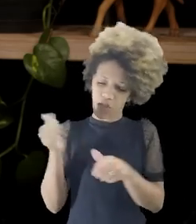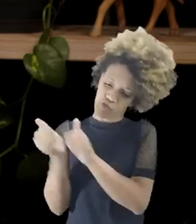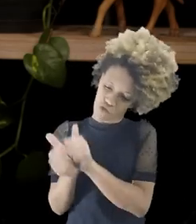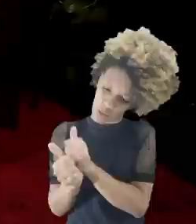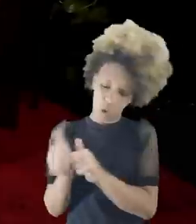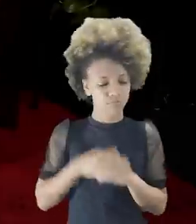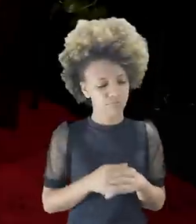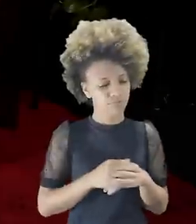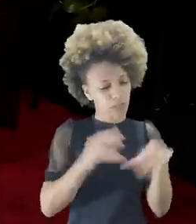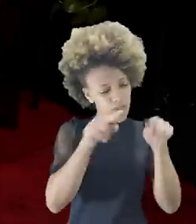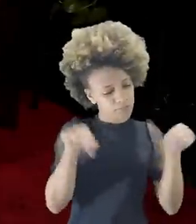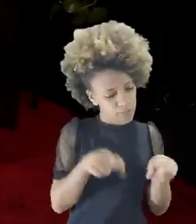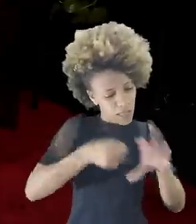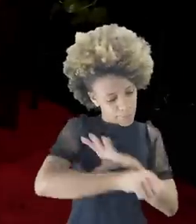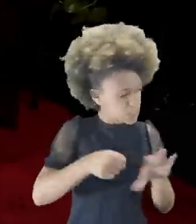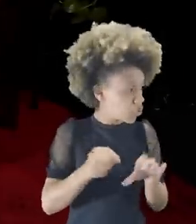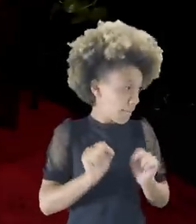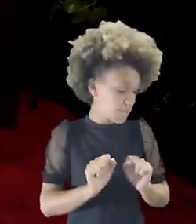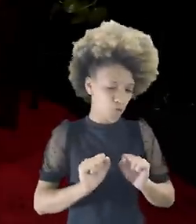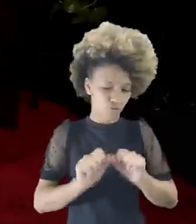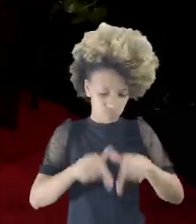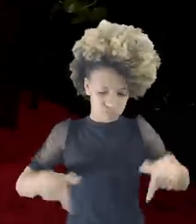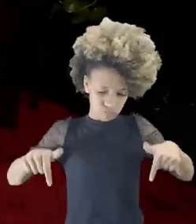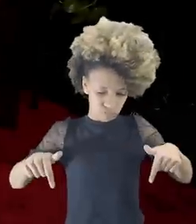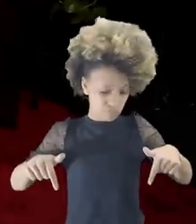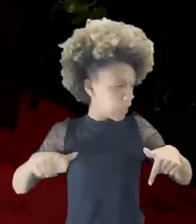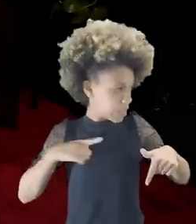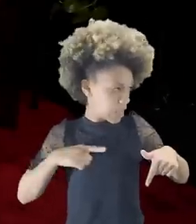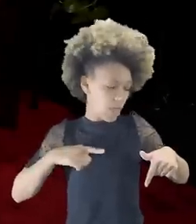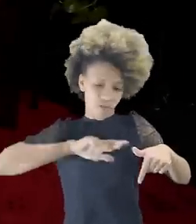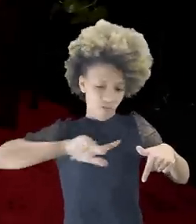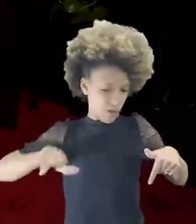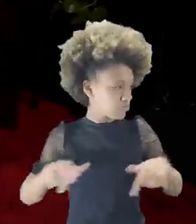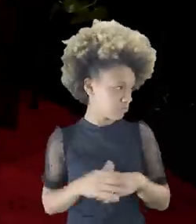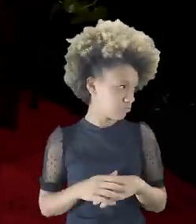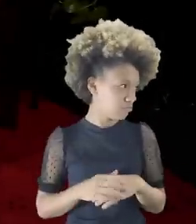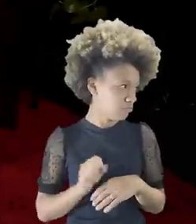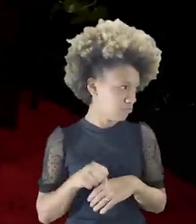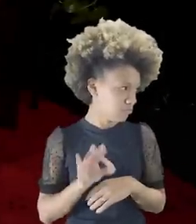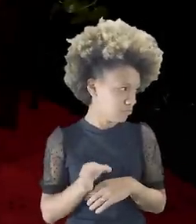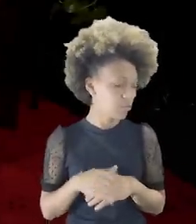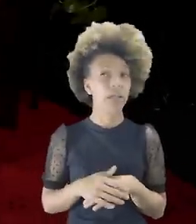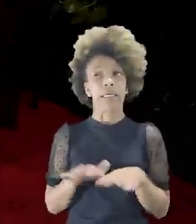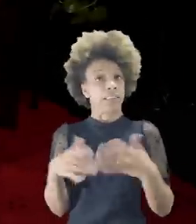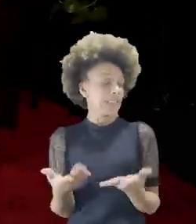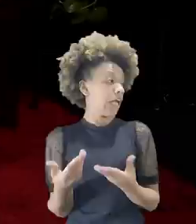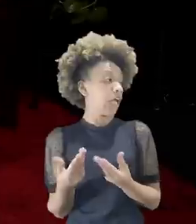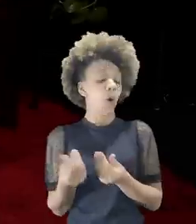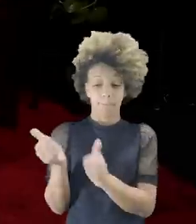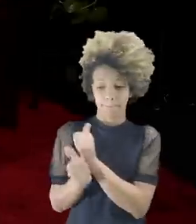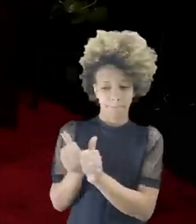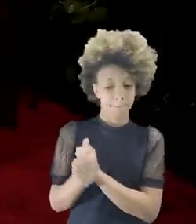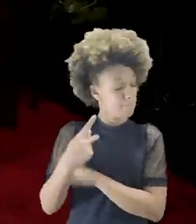e ela é de basquete ao mesmo tempo você pode botar uma rede ela é uma quadra multifuncional multiuso E aí o que que é porta esportivo